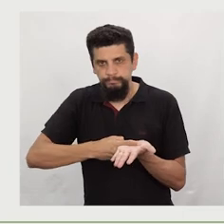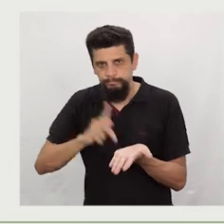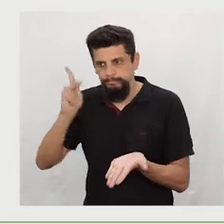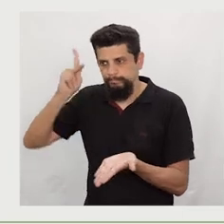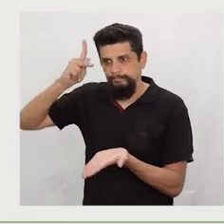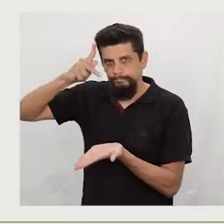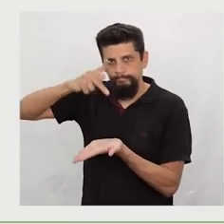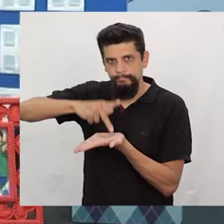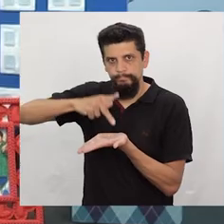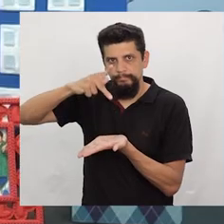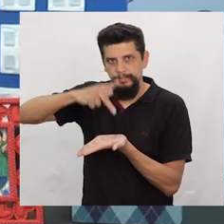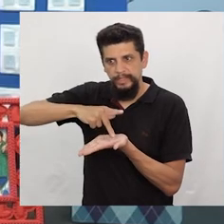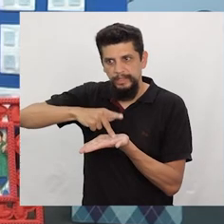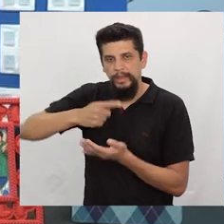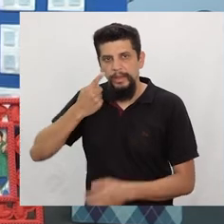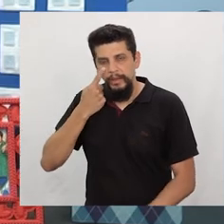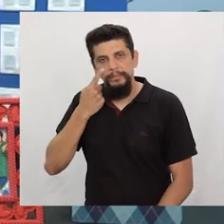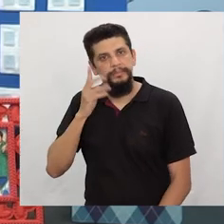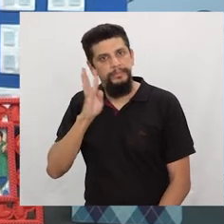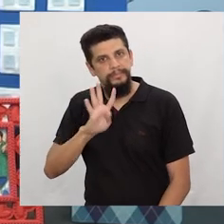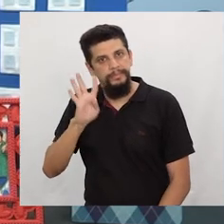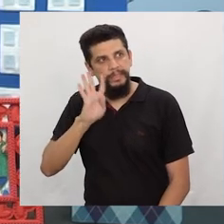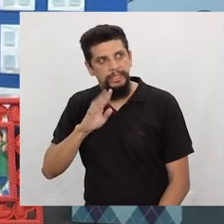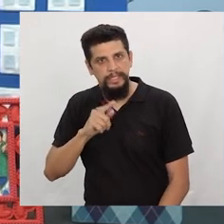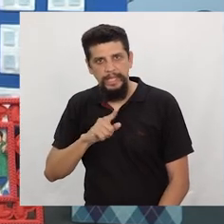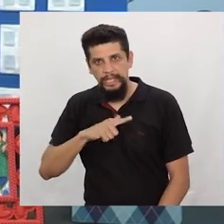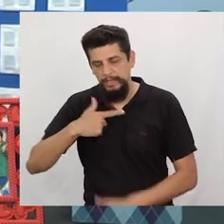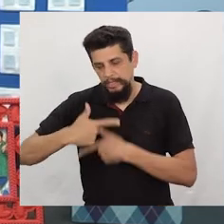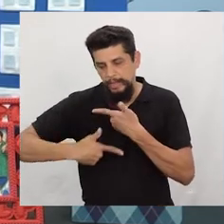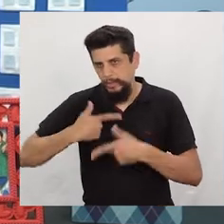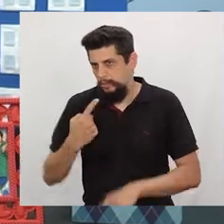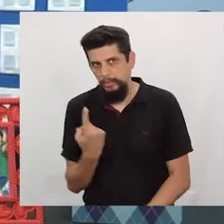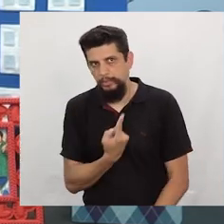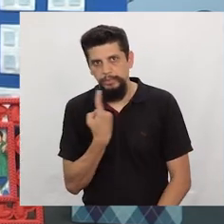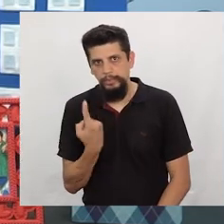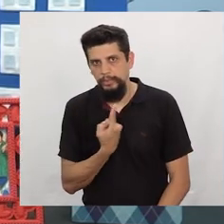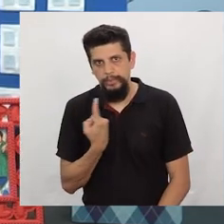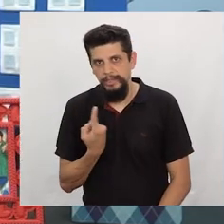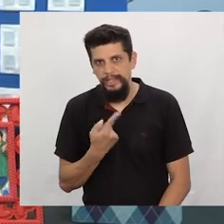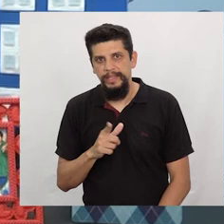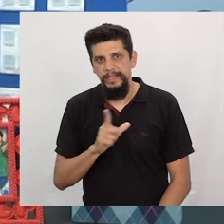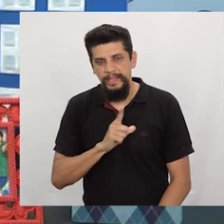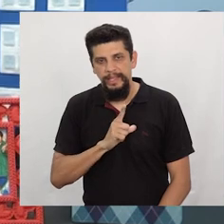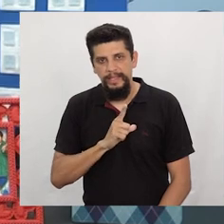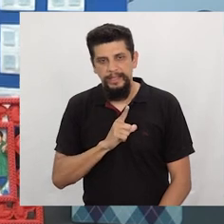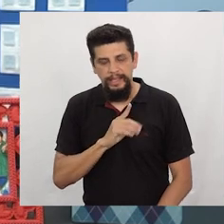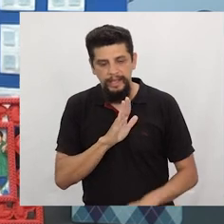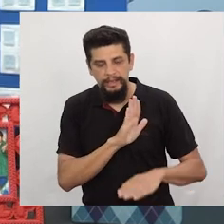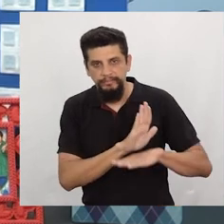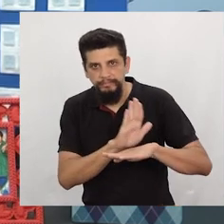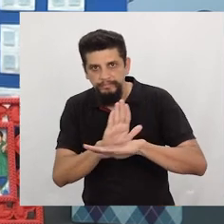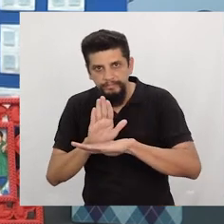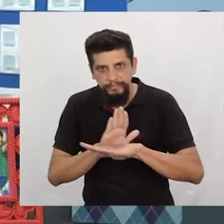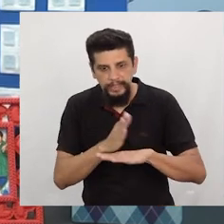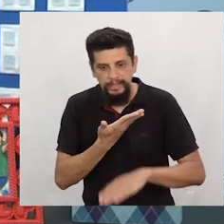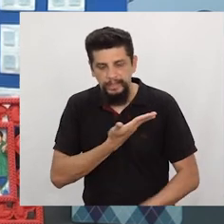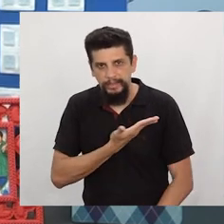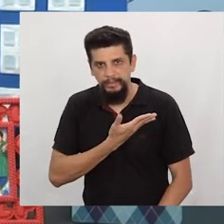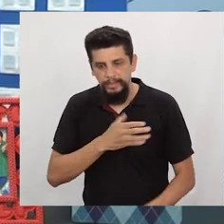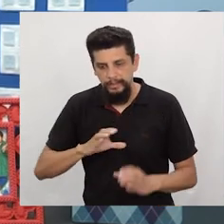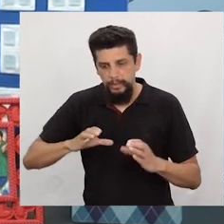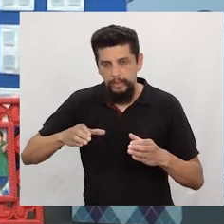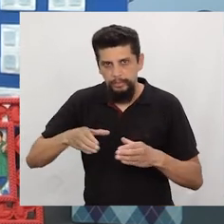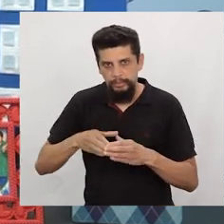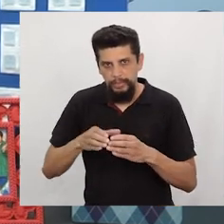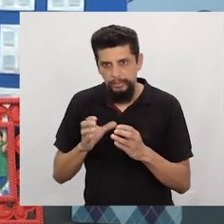a verdade. E olha que coisa legal, eles não trabalham sozinhos. Eles têm os seus ajudantes